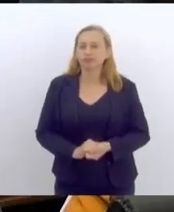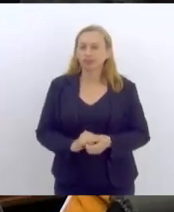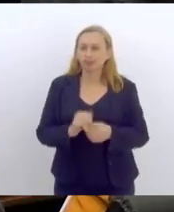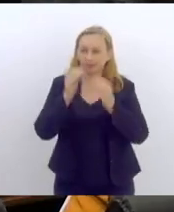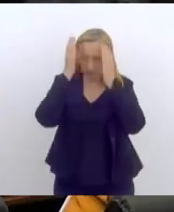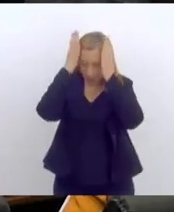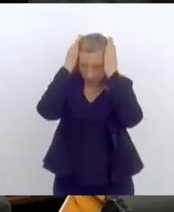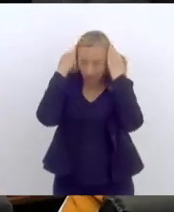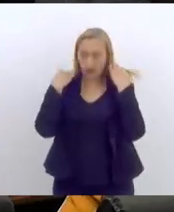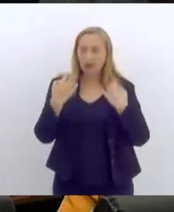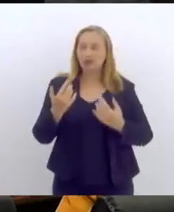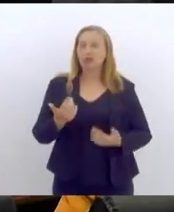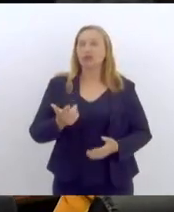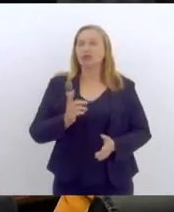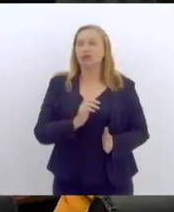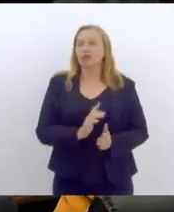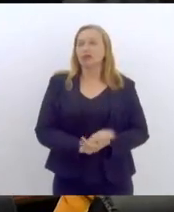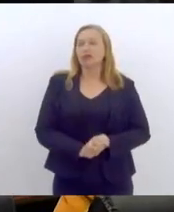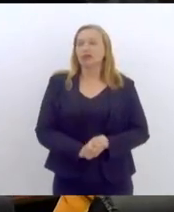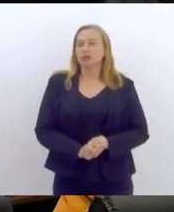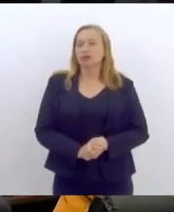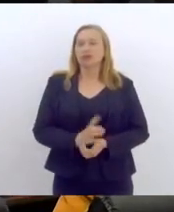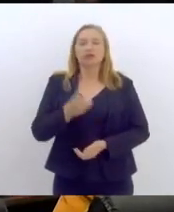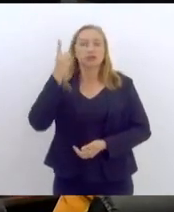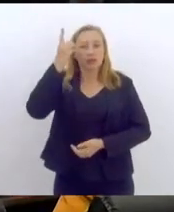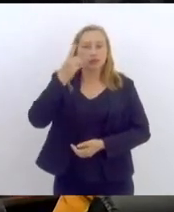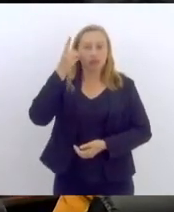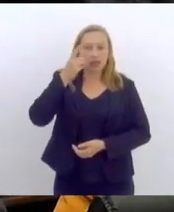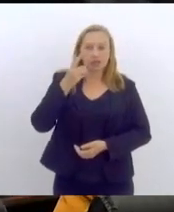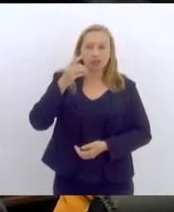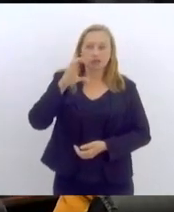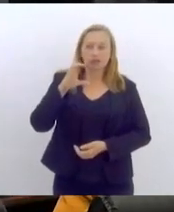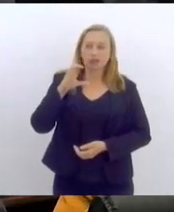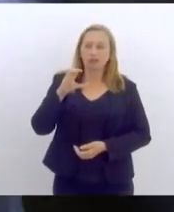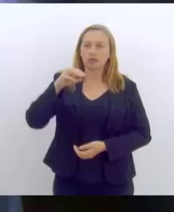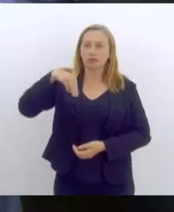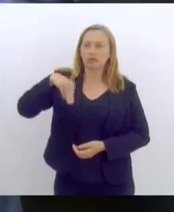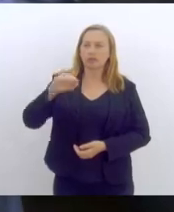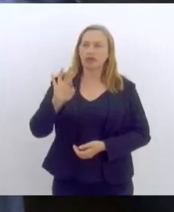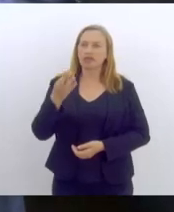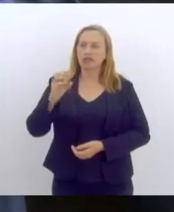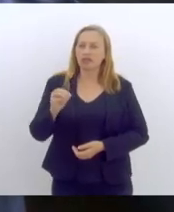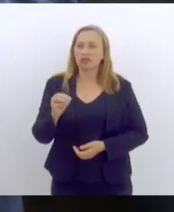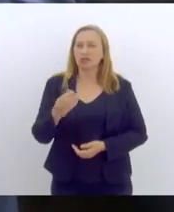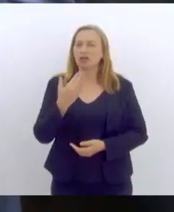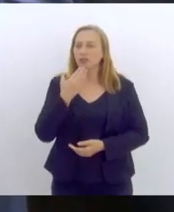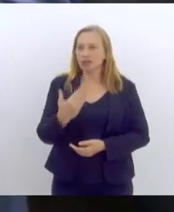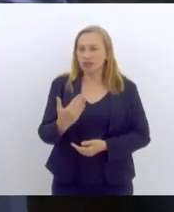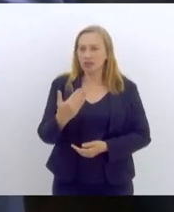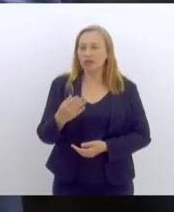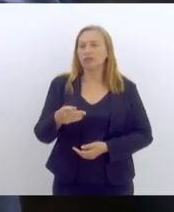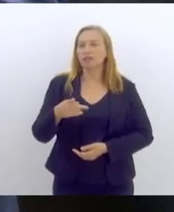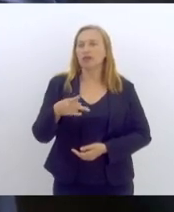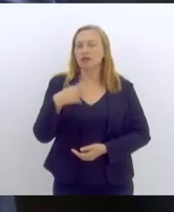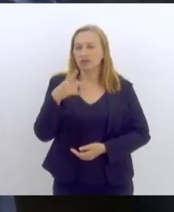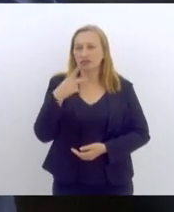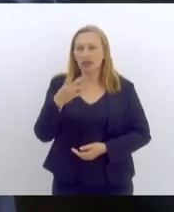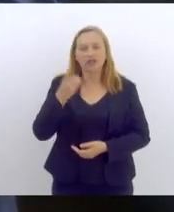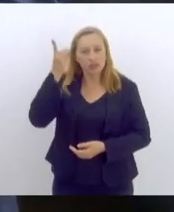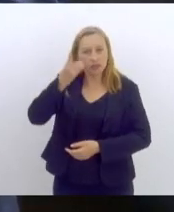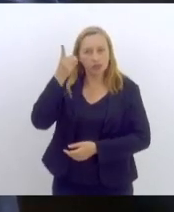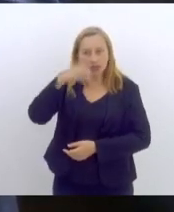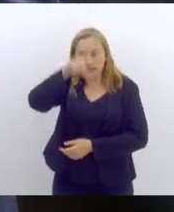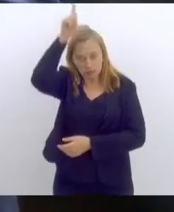Pela ordem. Discutir, deputado Carlos Macedo. Quero agradecer o posicionamento, a participação do nobre deputado Luiz Paulo,